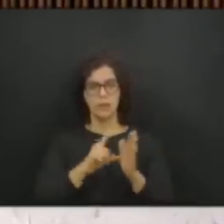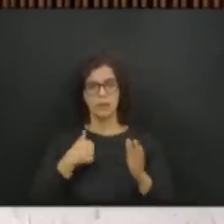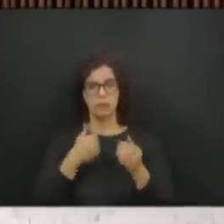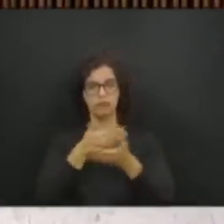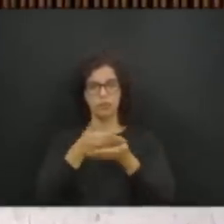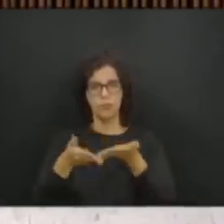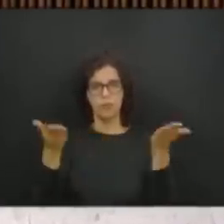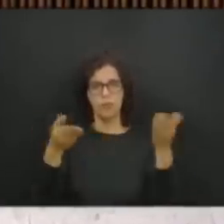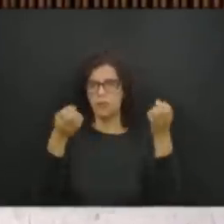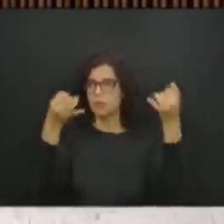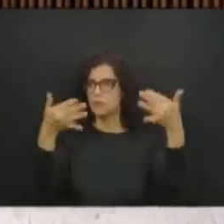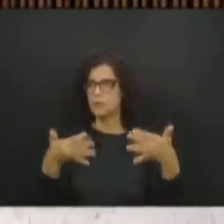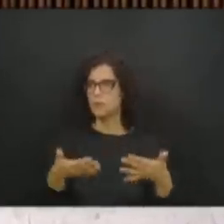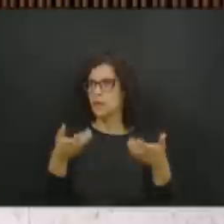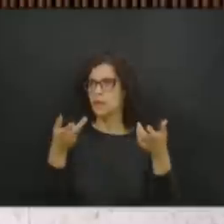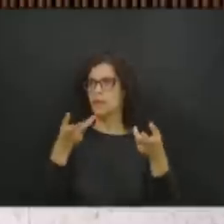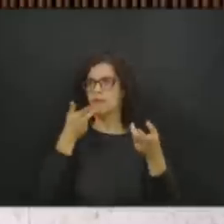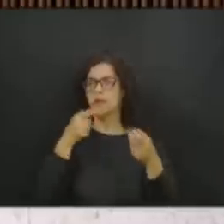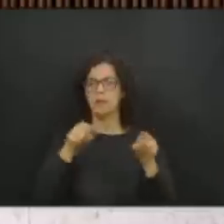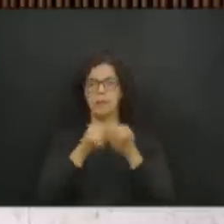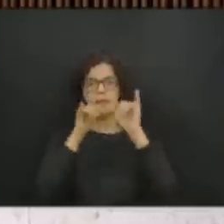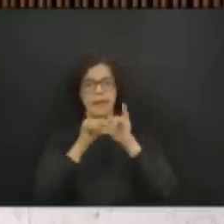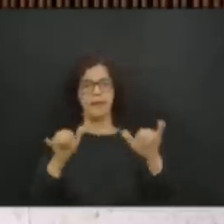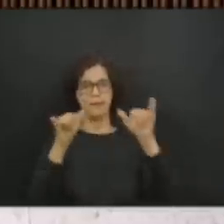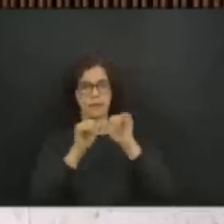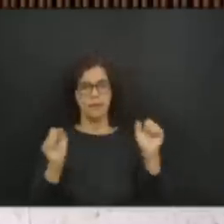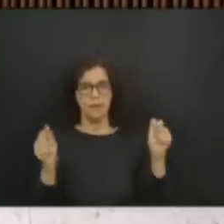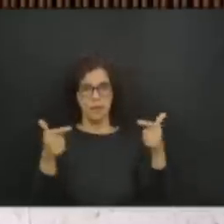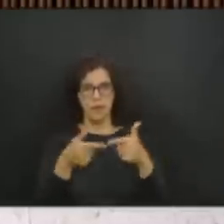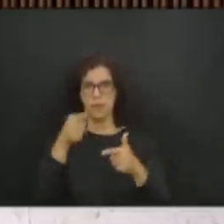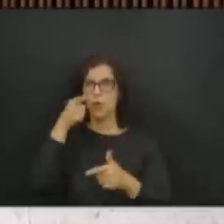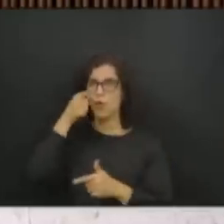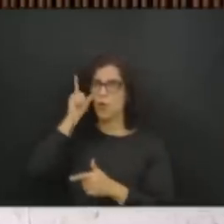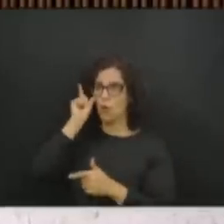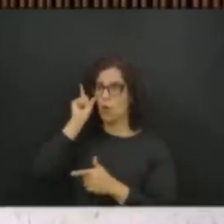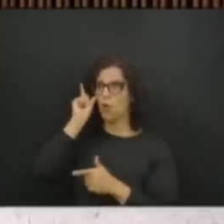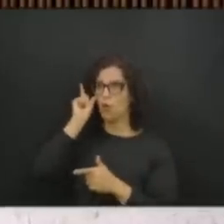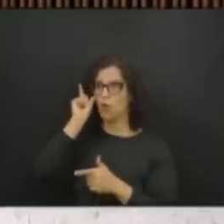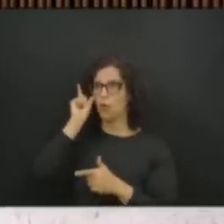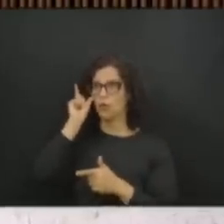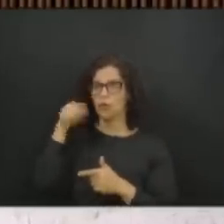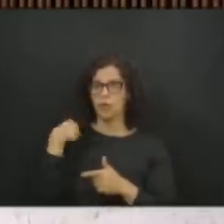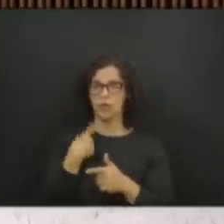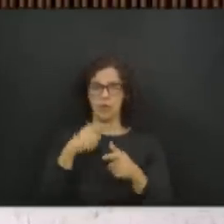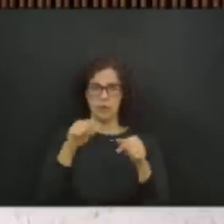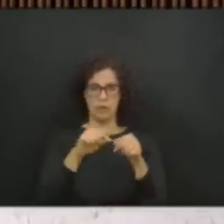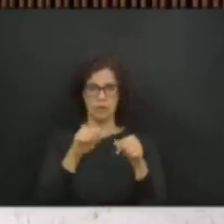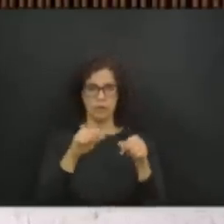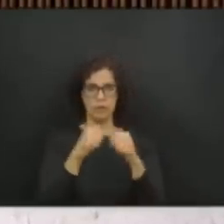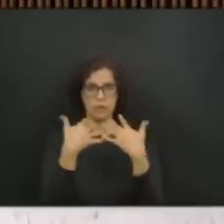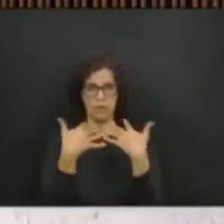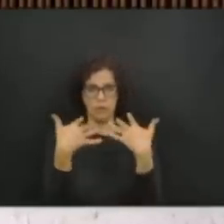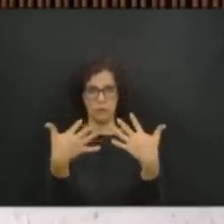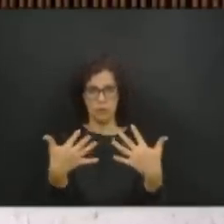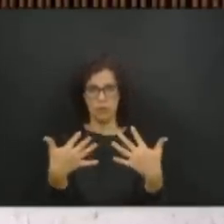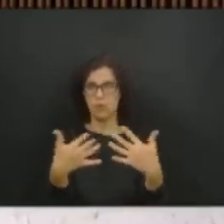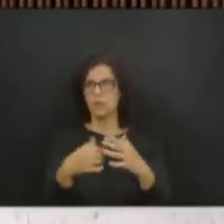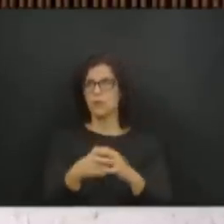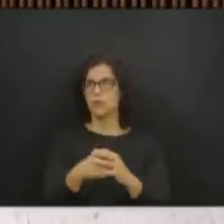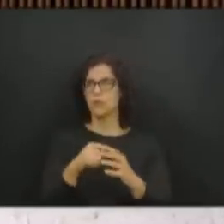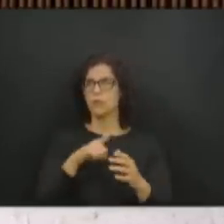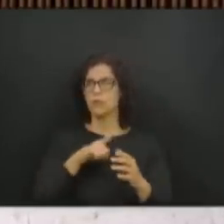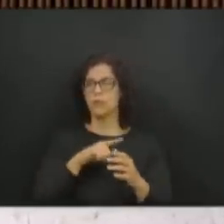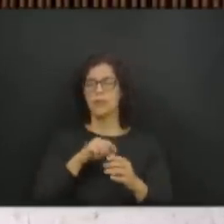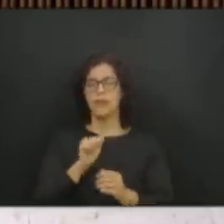iniciar aqui só quero dar uma comunicado as casa ontem foi feita uma audiência um